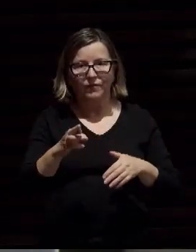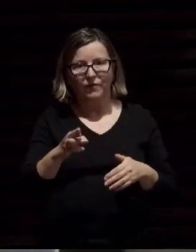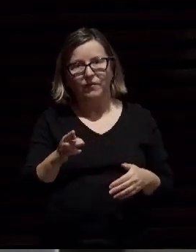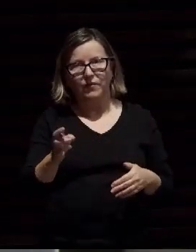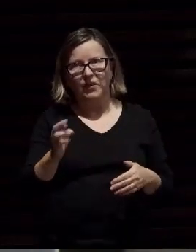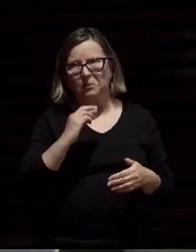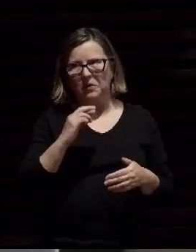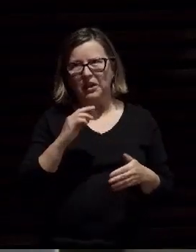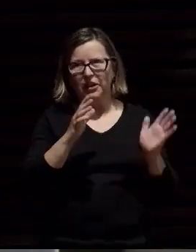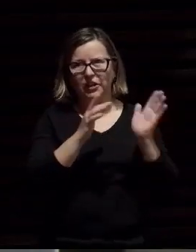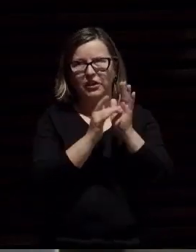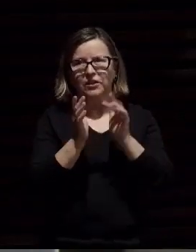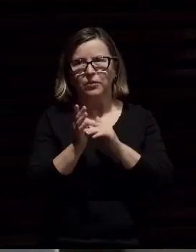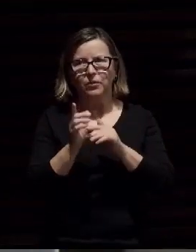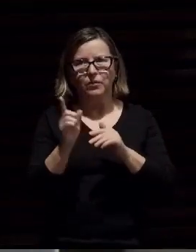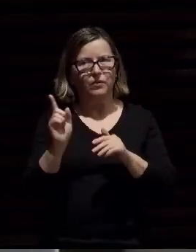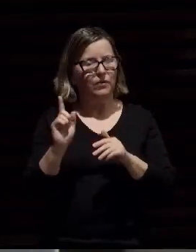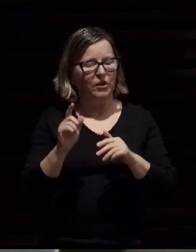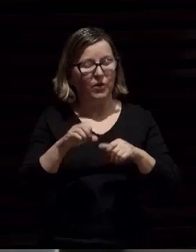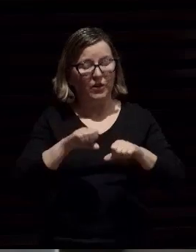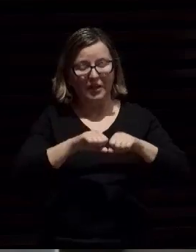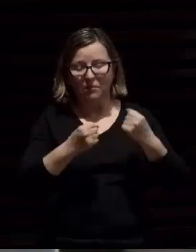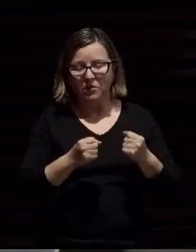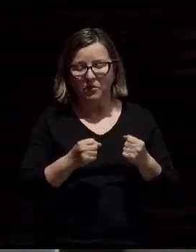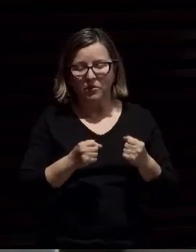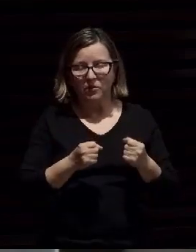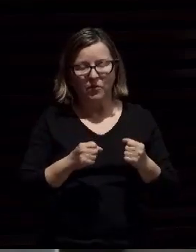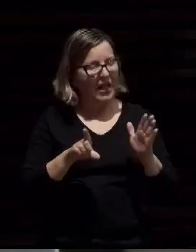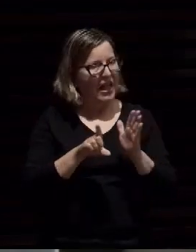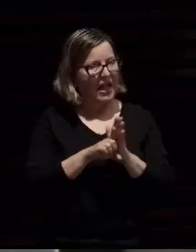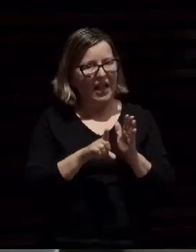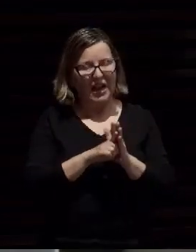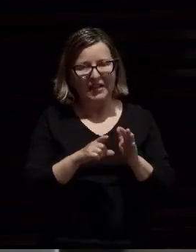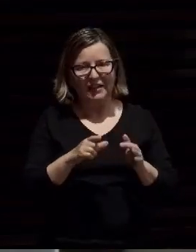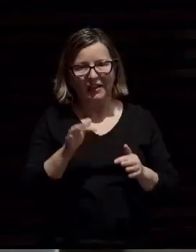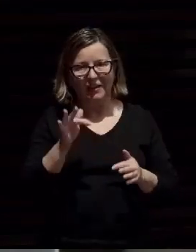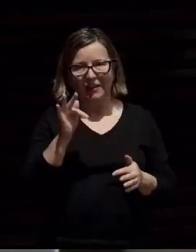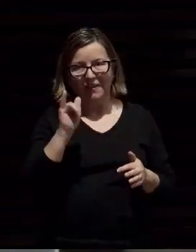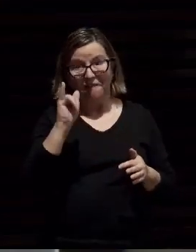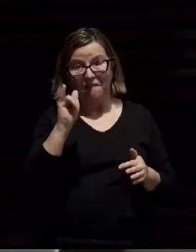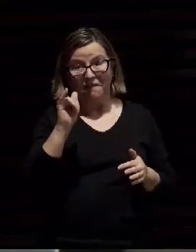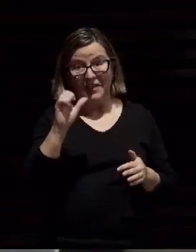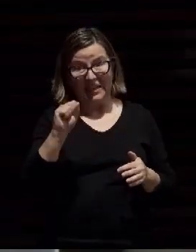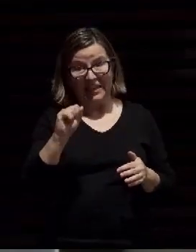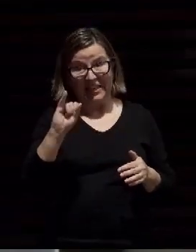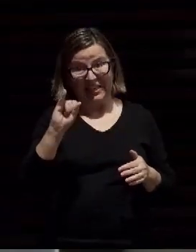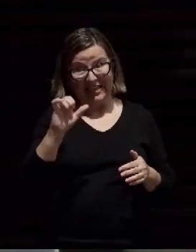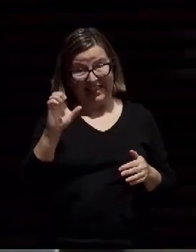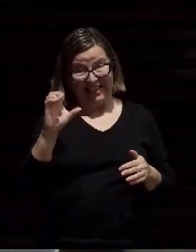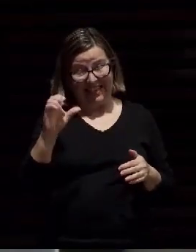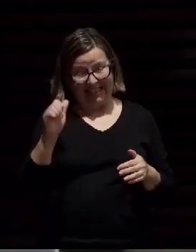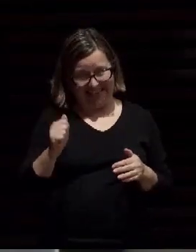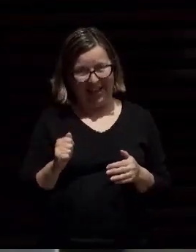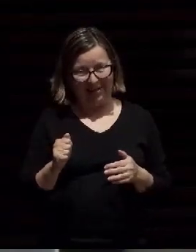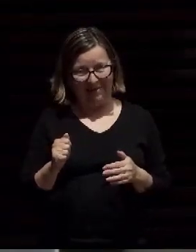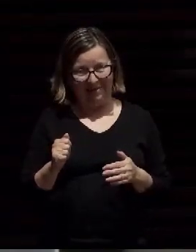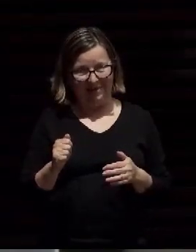lei da física. Simplesmente ele usou uma que ainda não descobrimos.